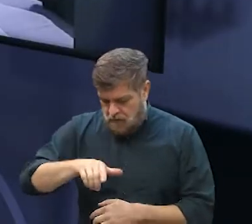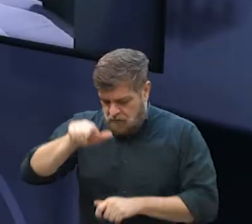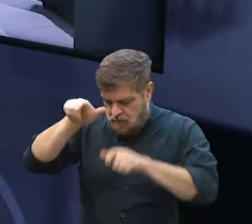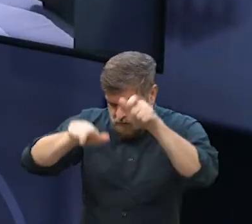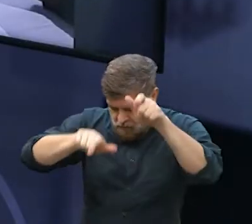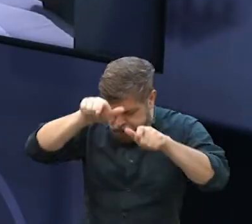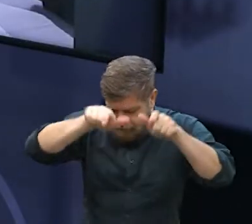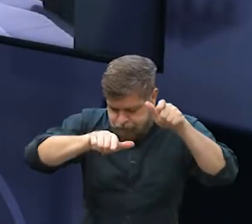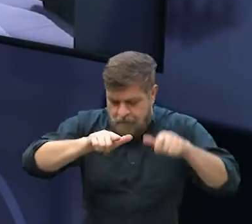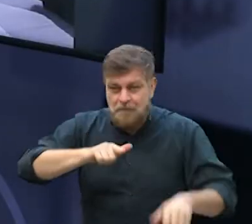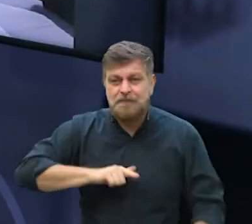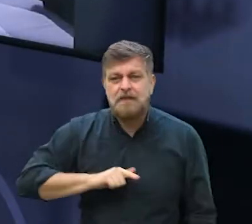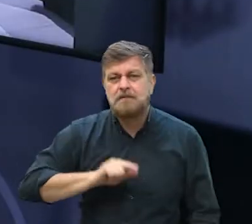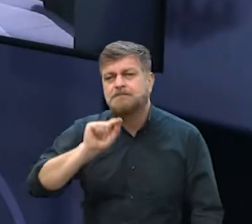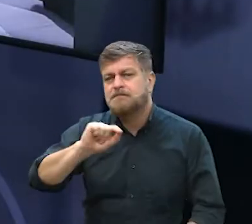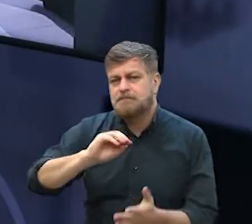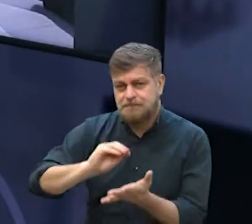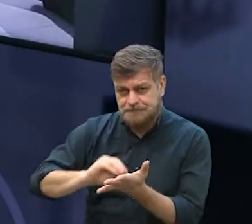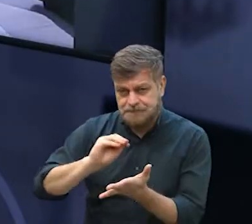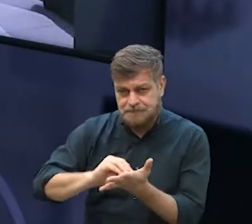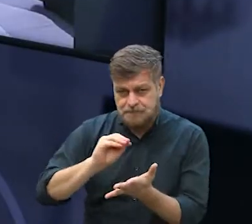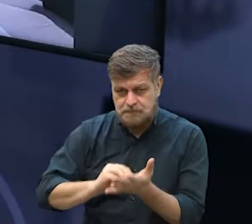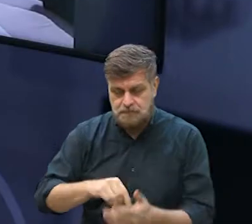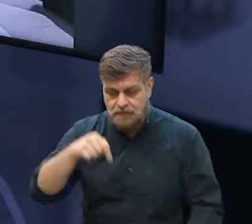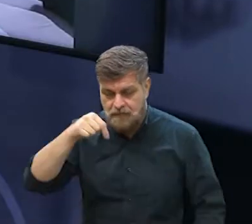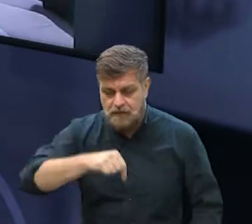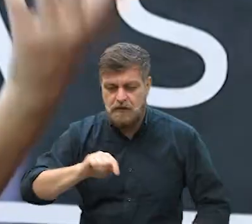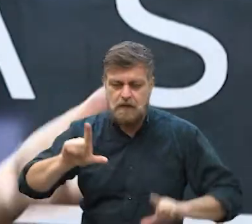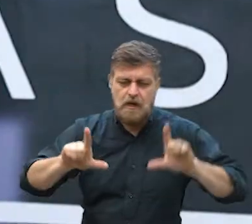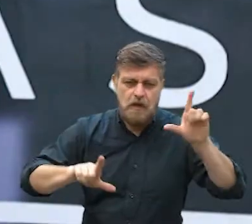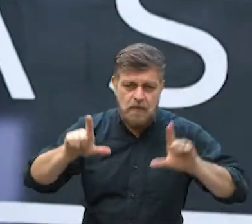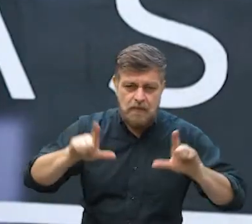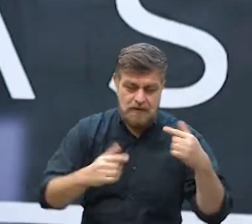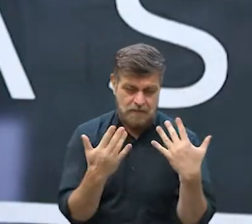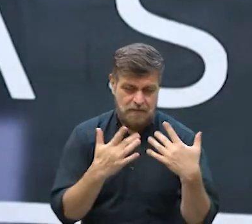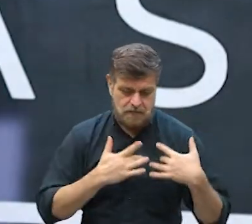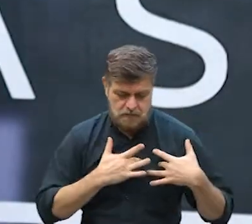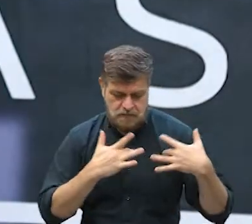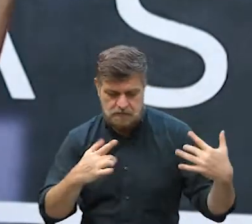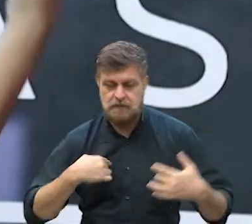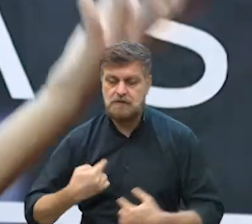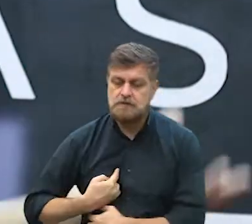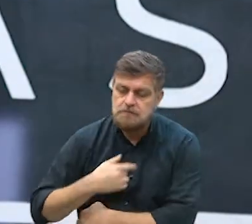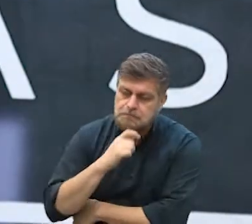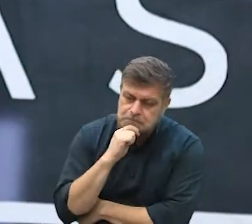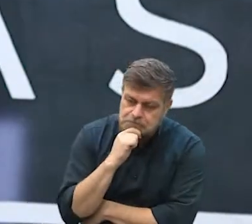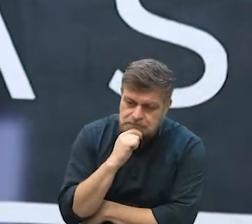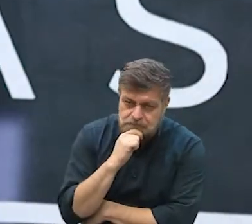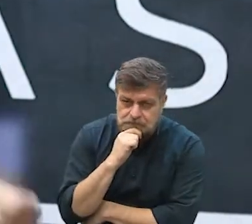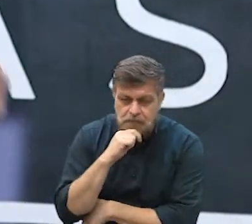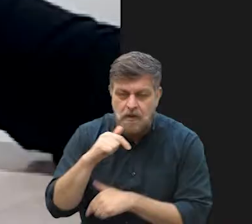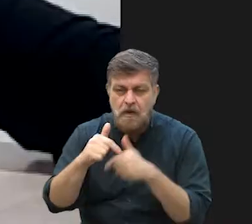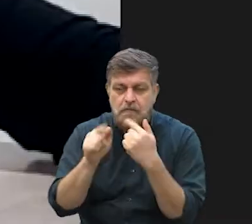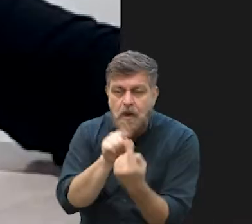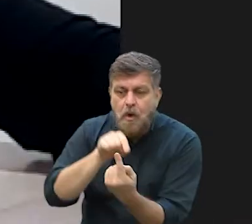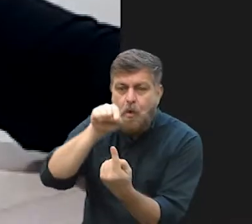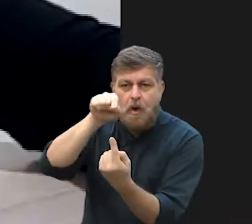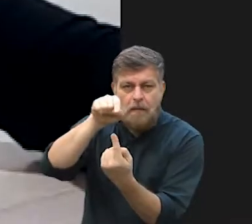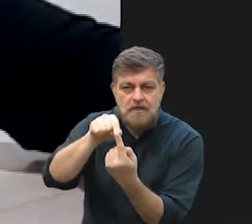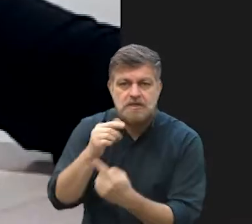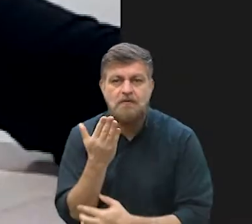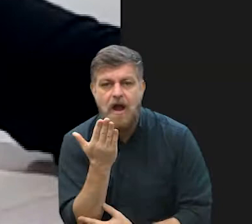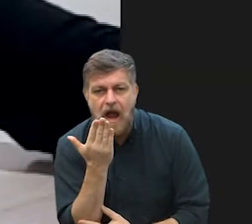tem que tipo de carência? Porque aqui no Mãos Solidárias a gente ouve, né, trabalhos voltados à alimentação, à